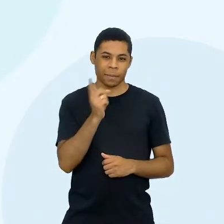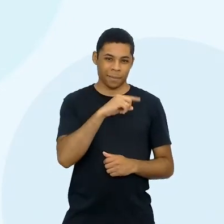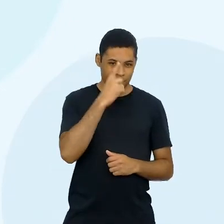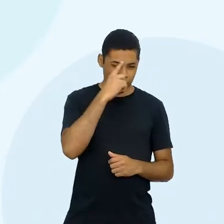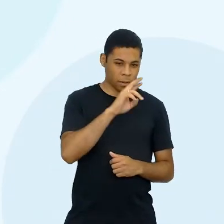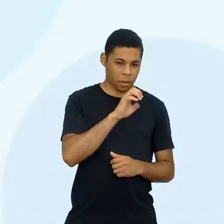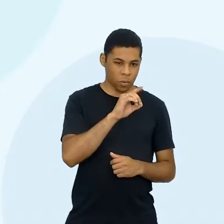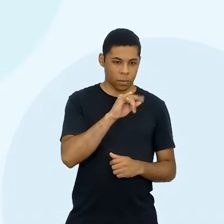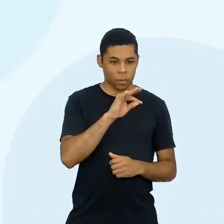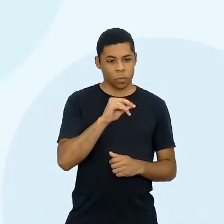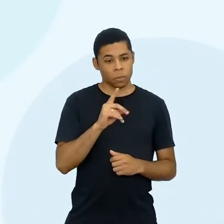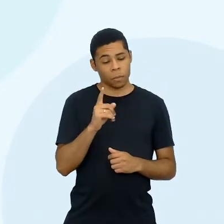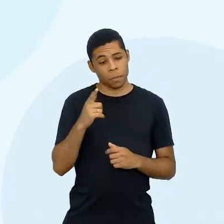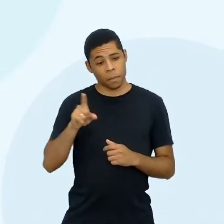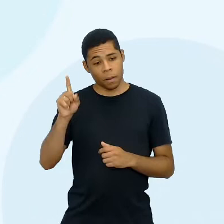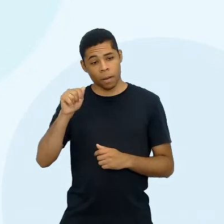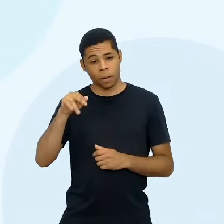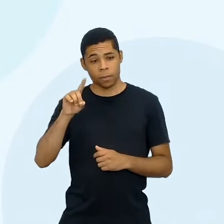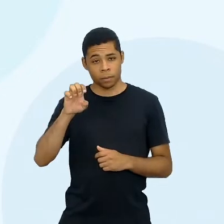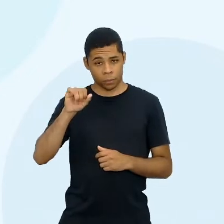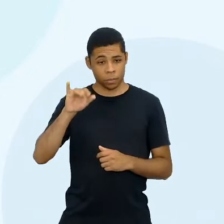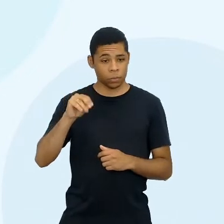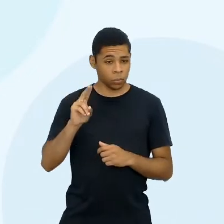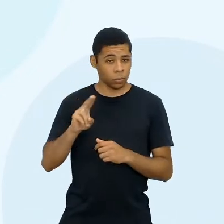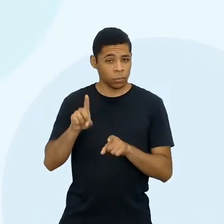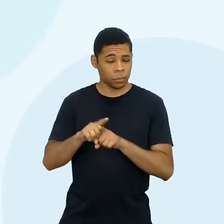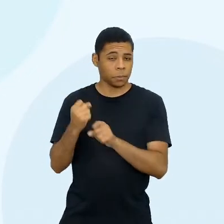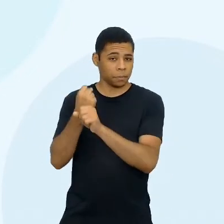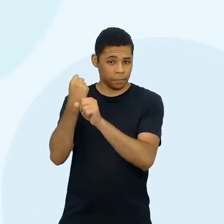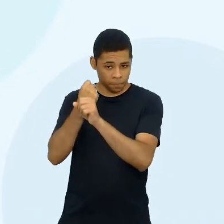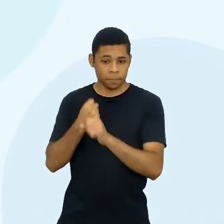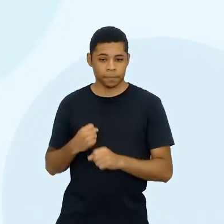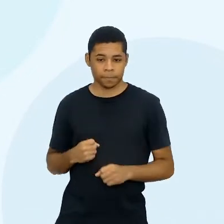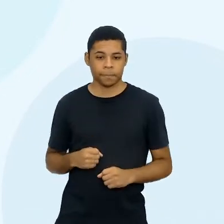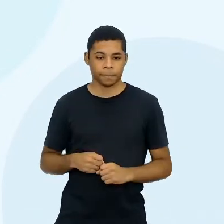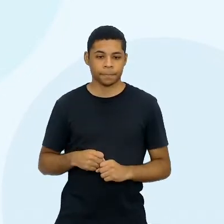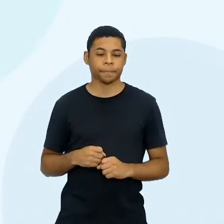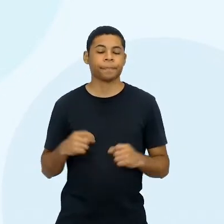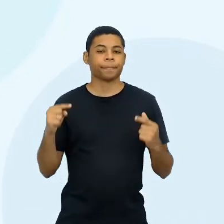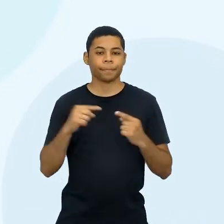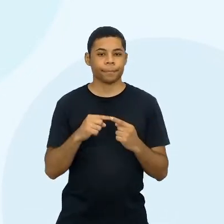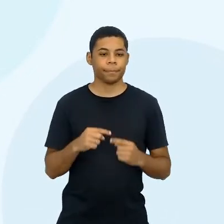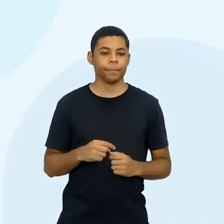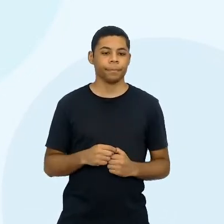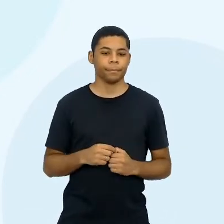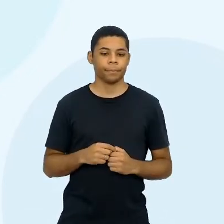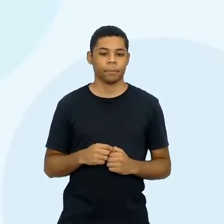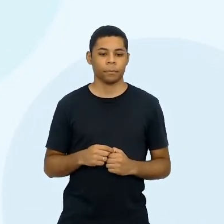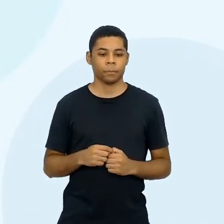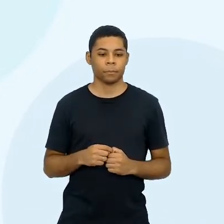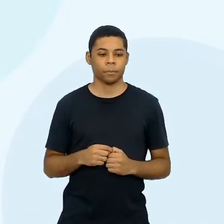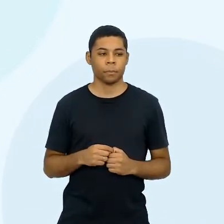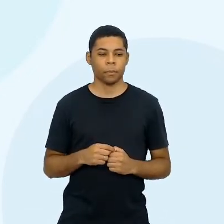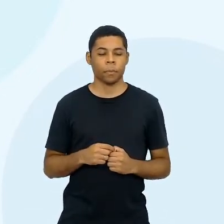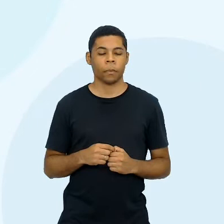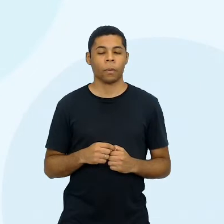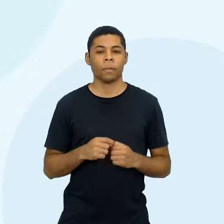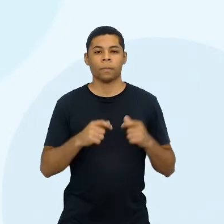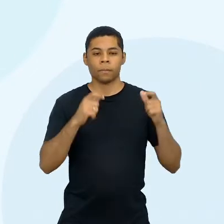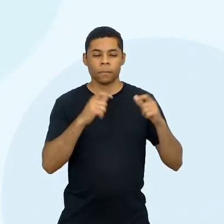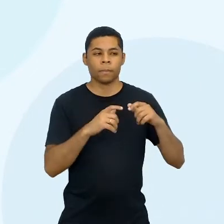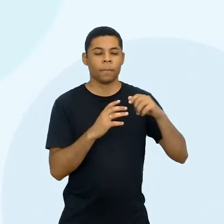construções, principalmente aí materiais que são de inércia, como é o caso aí dos balastros ferroviários, né?